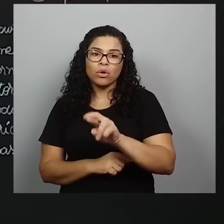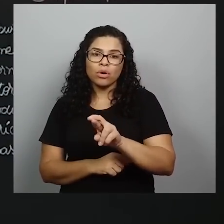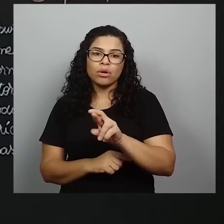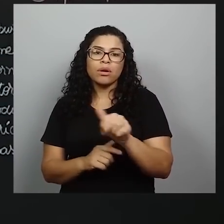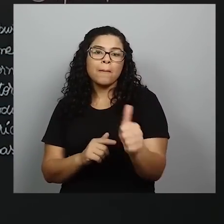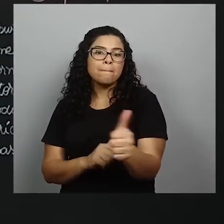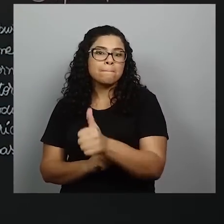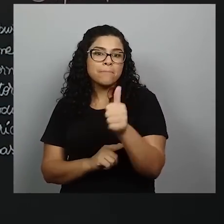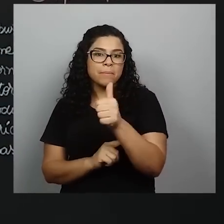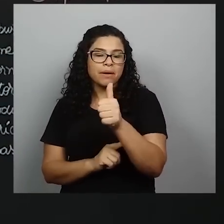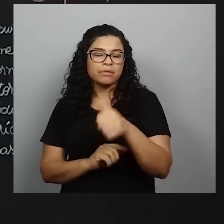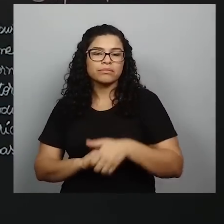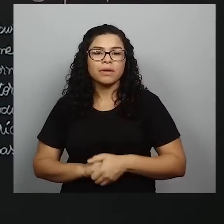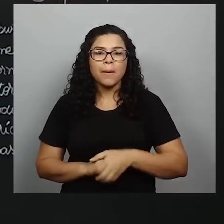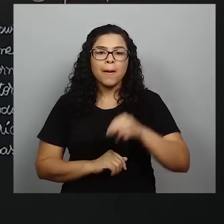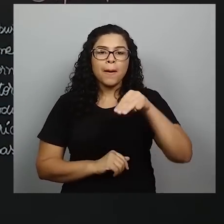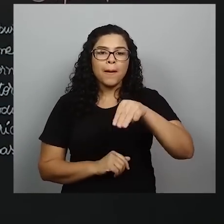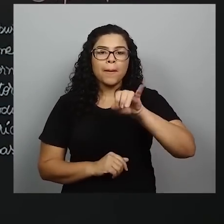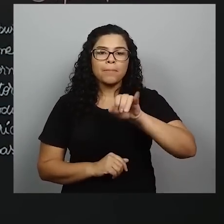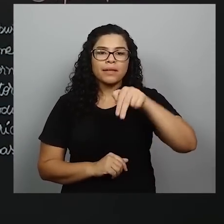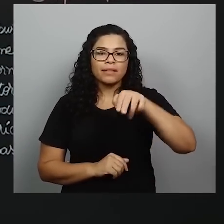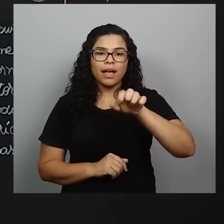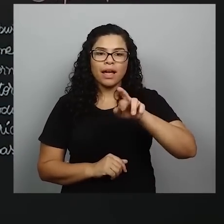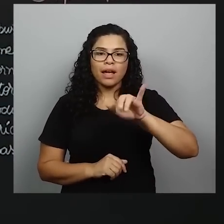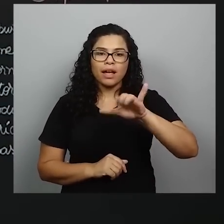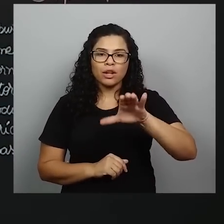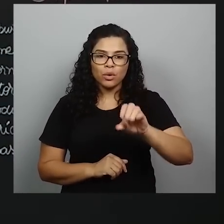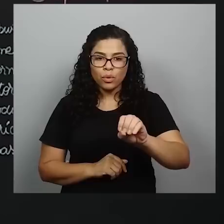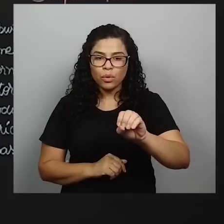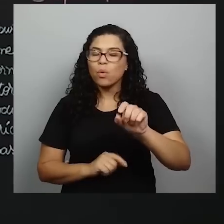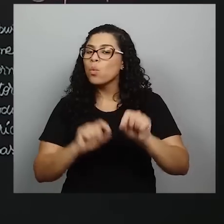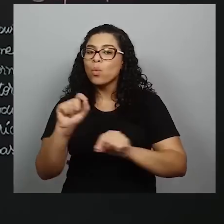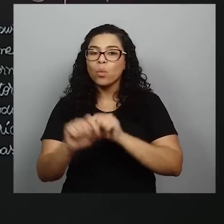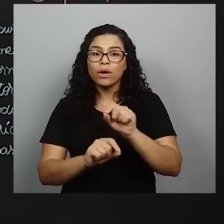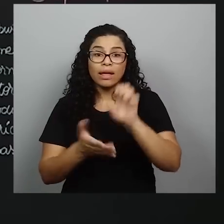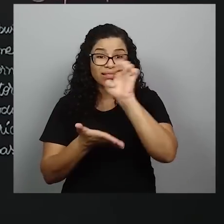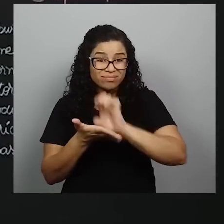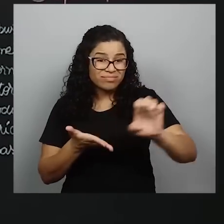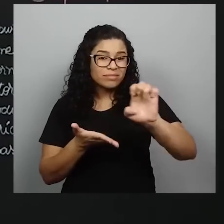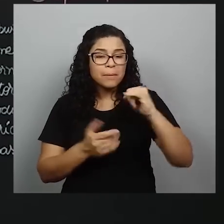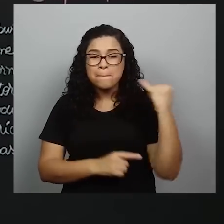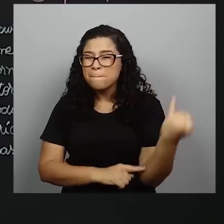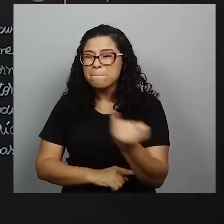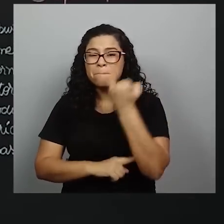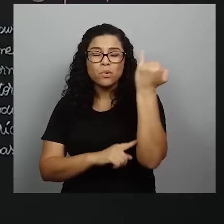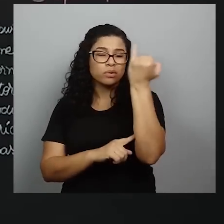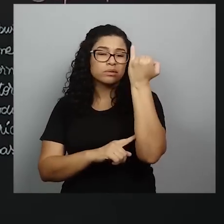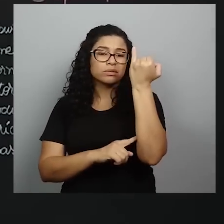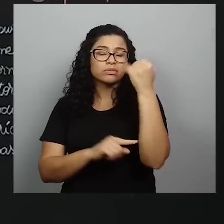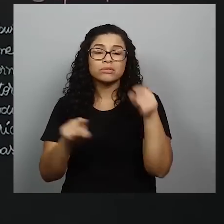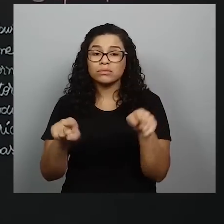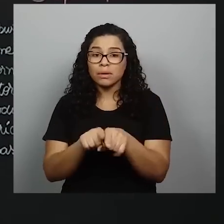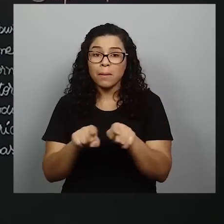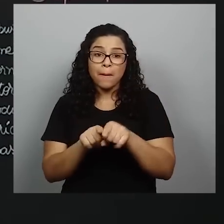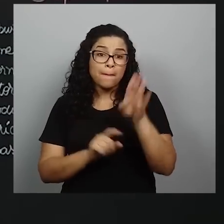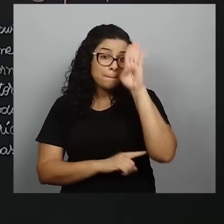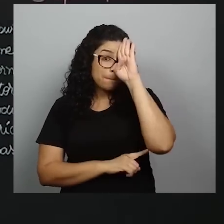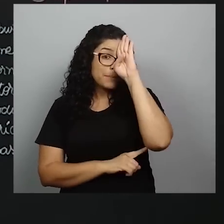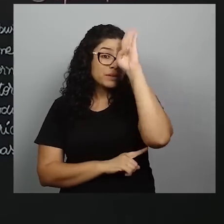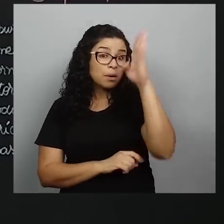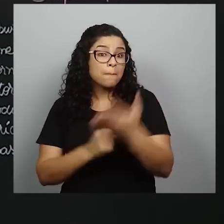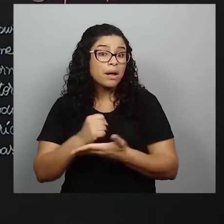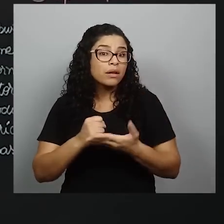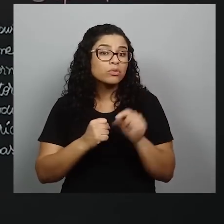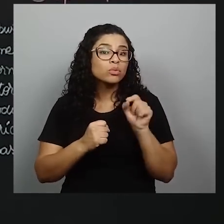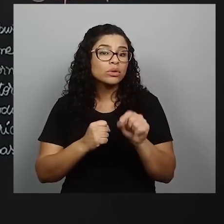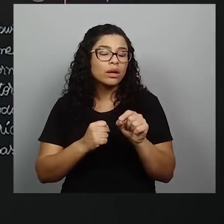o minério. A mineração acaba sendo também algo bastante importante aqui, mas principalmente já